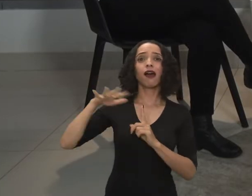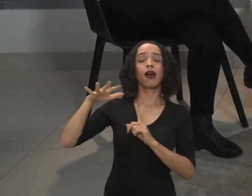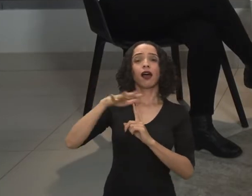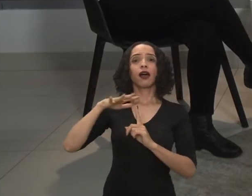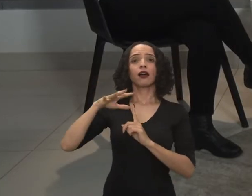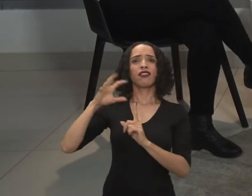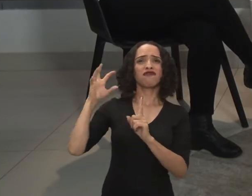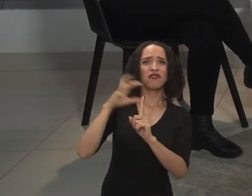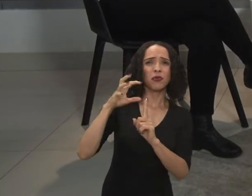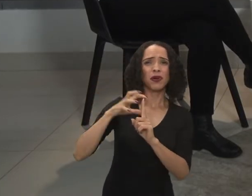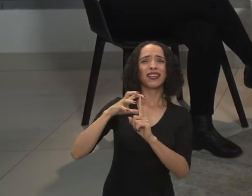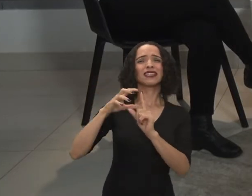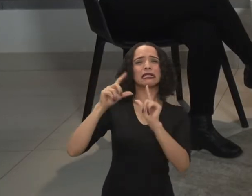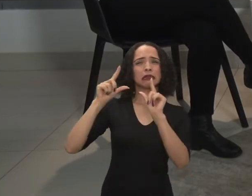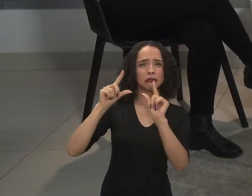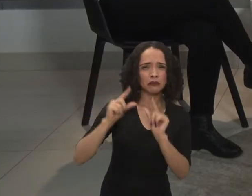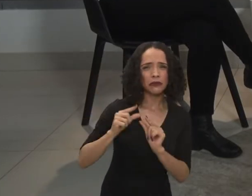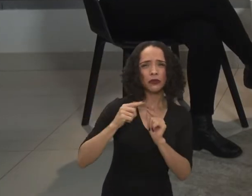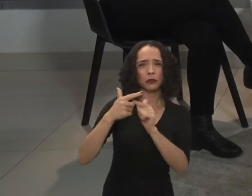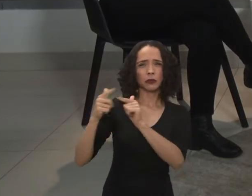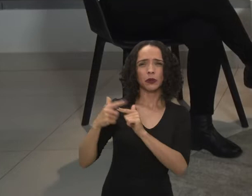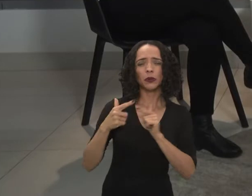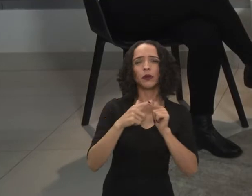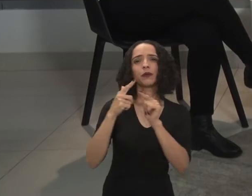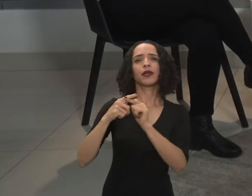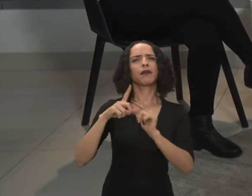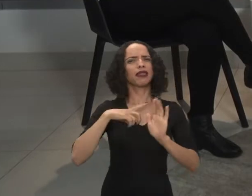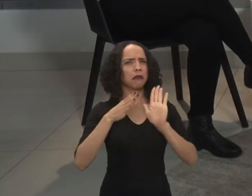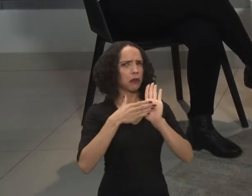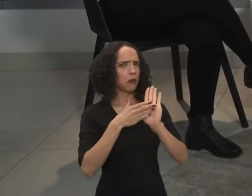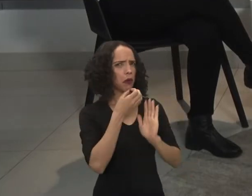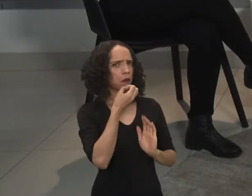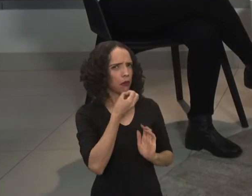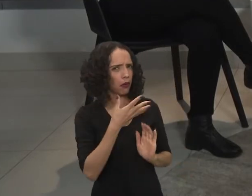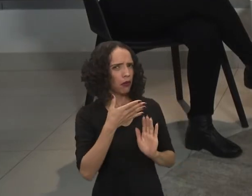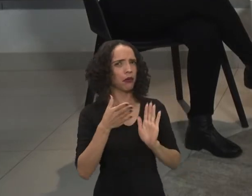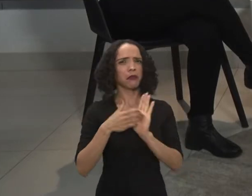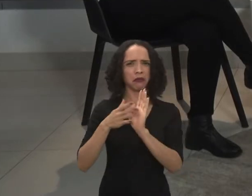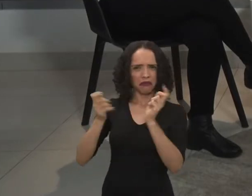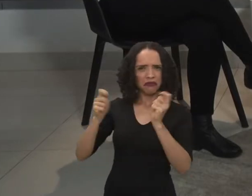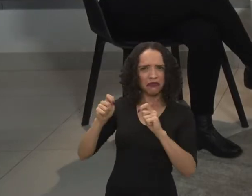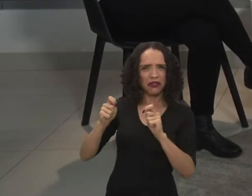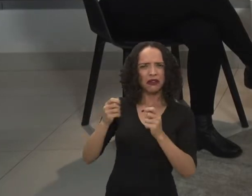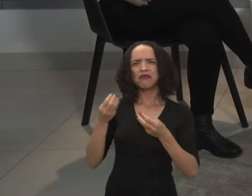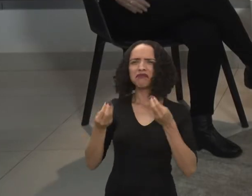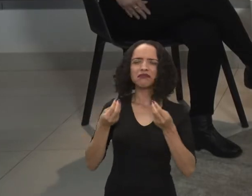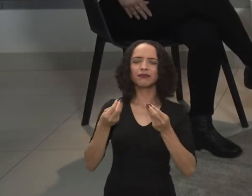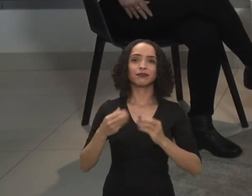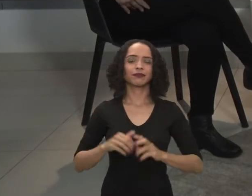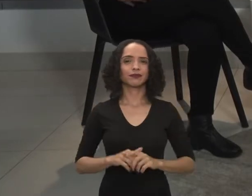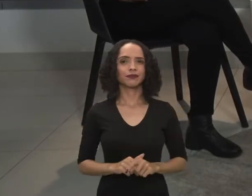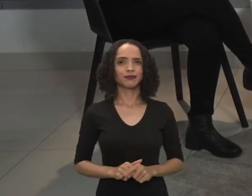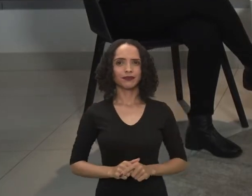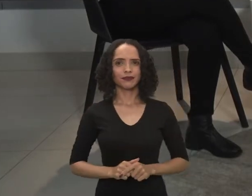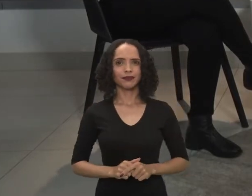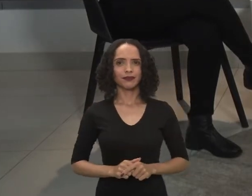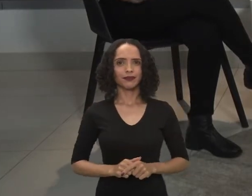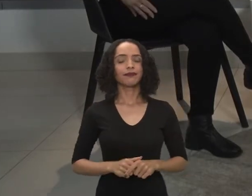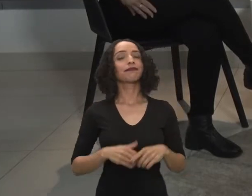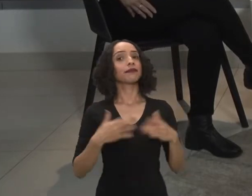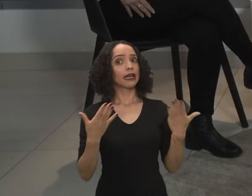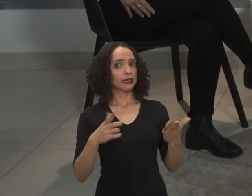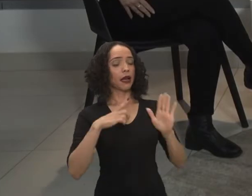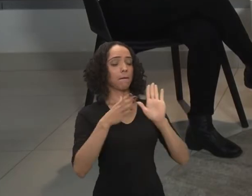meio ambiente? Há boas propostas, há propostas factíveis? Bom, uma boa parte